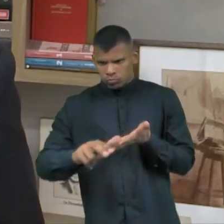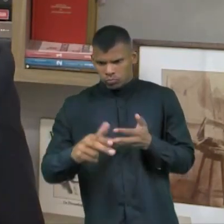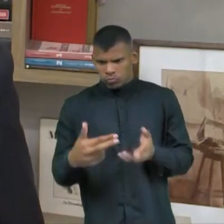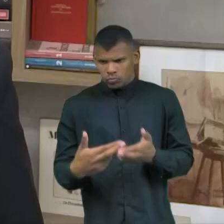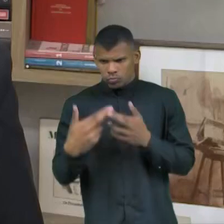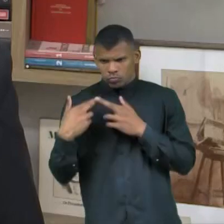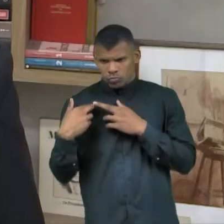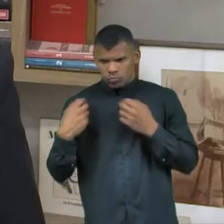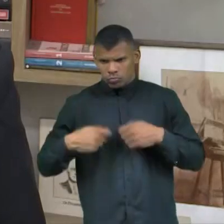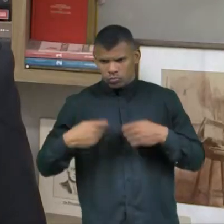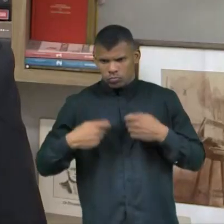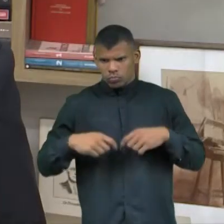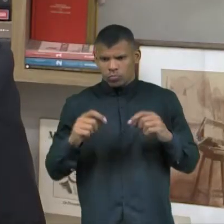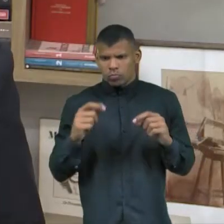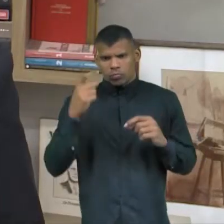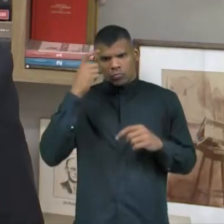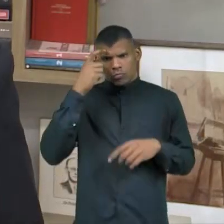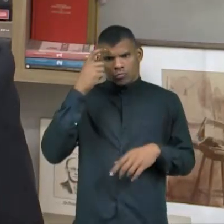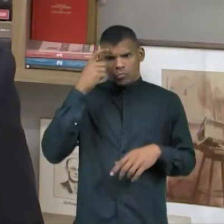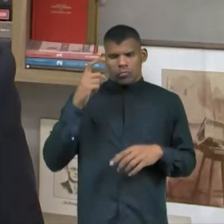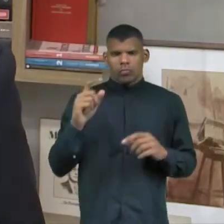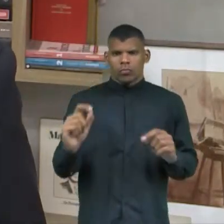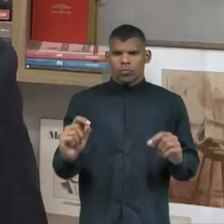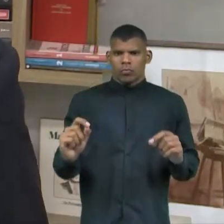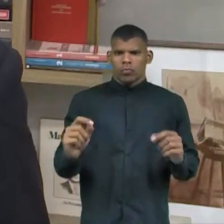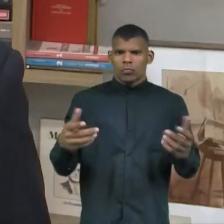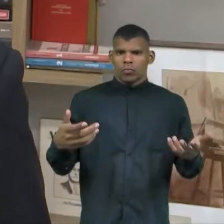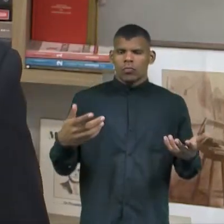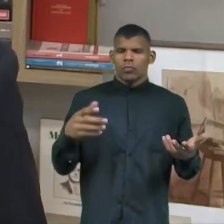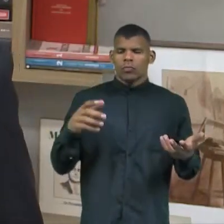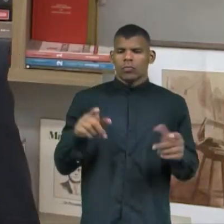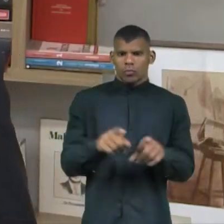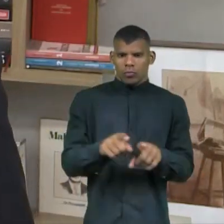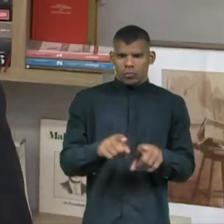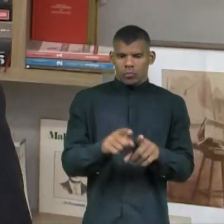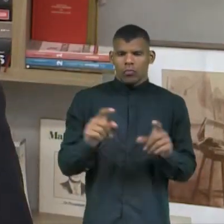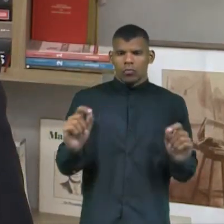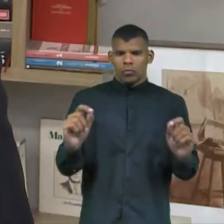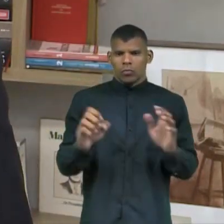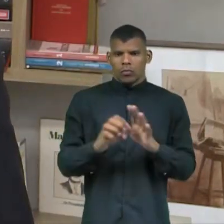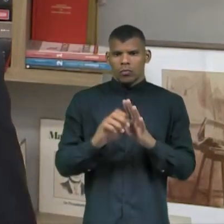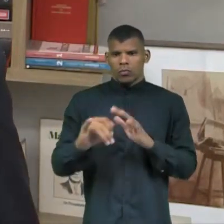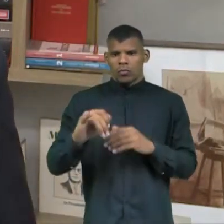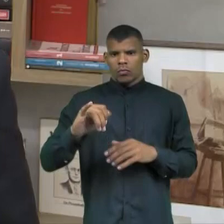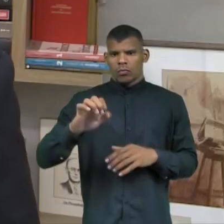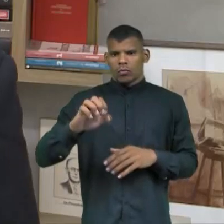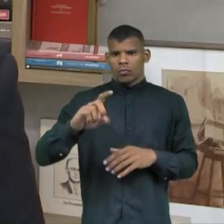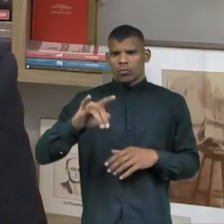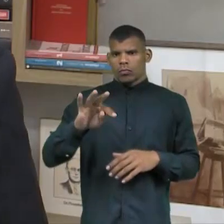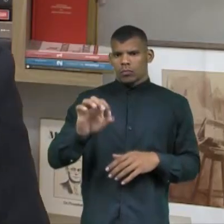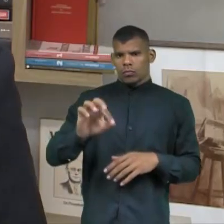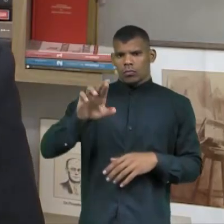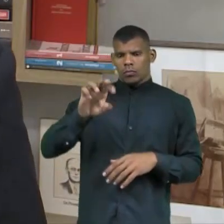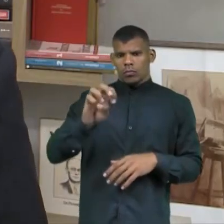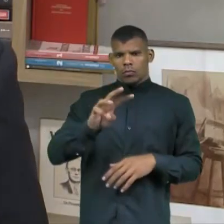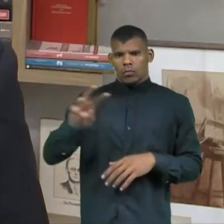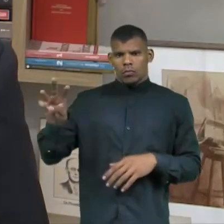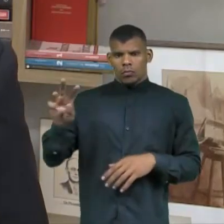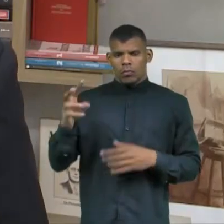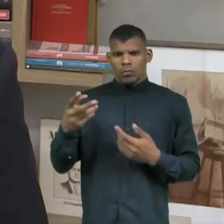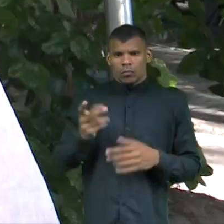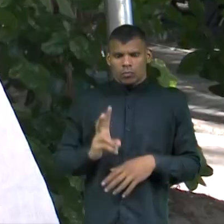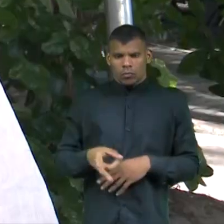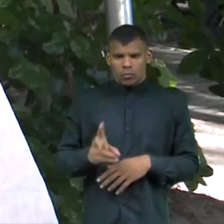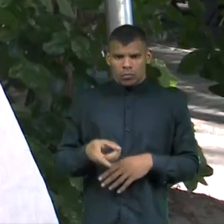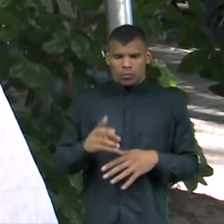precisam ser entendidas e precisam ser aplicadas, sobretudo do editor daquele site, de quem mantém aquela determinada rede